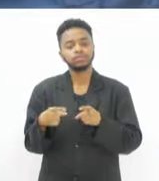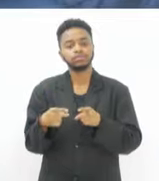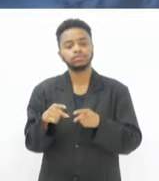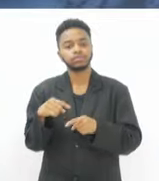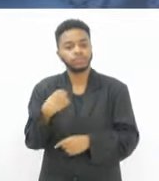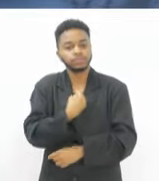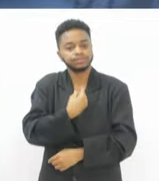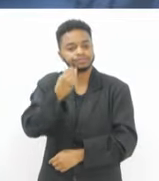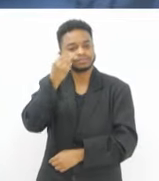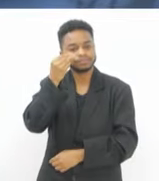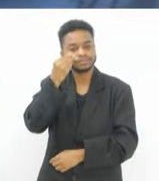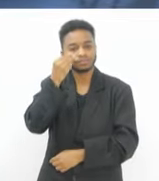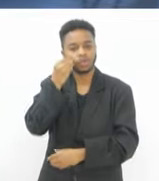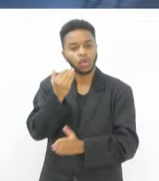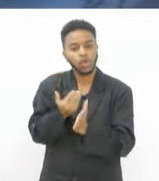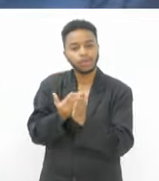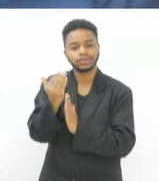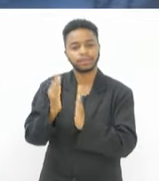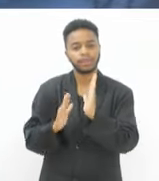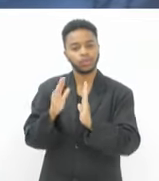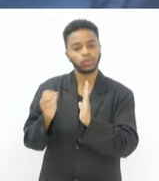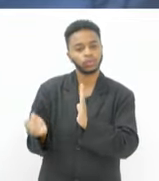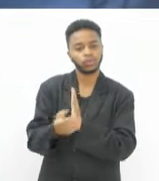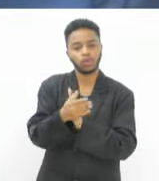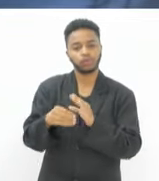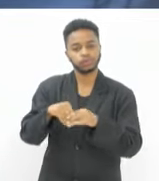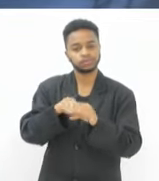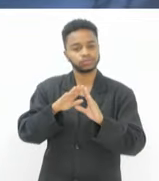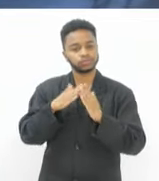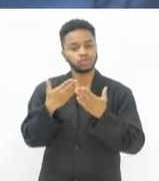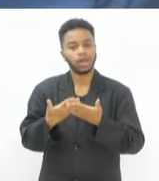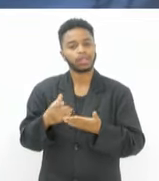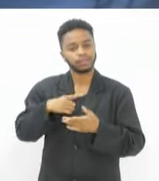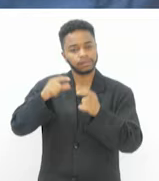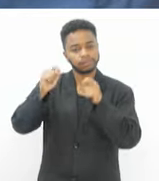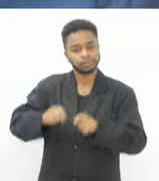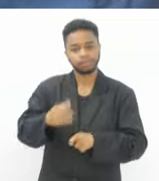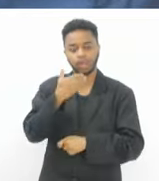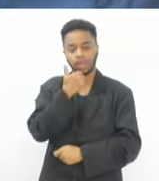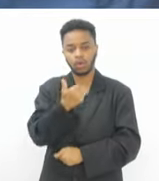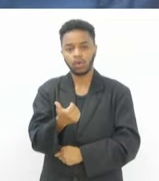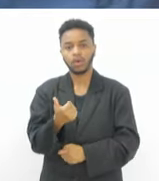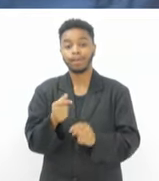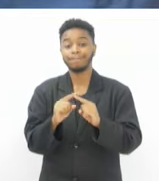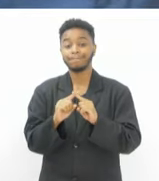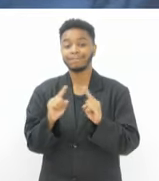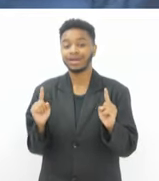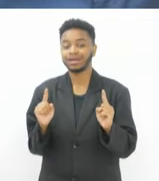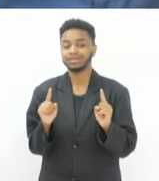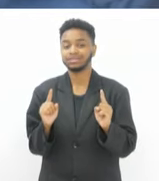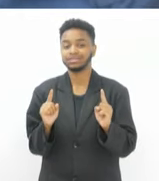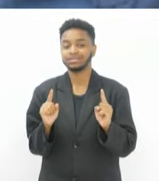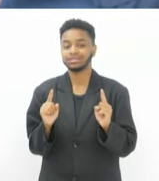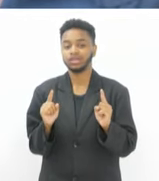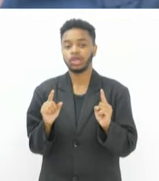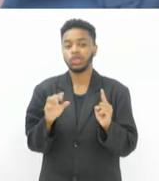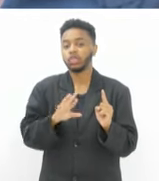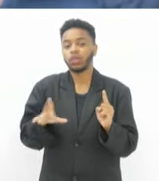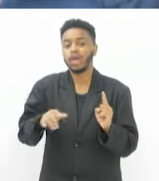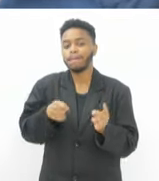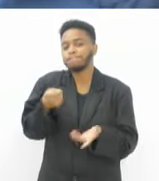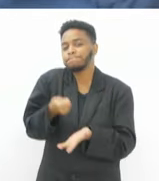entrar nessa nova jornada escolar com mais habilidades, mas tirar aquele